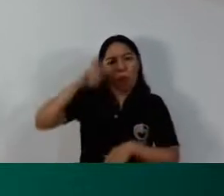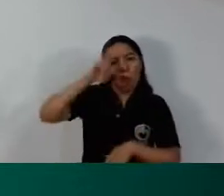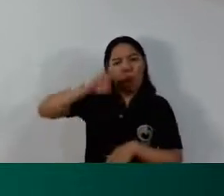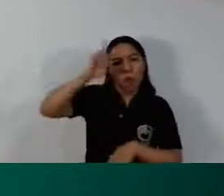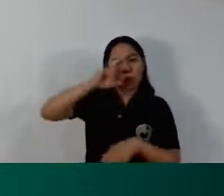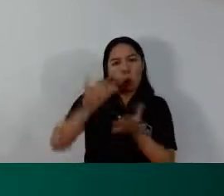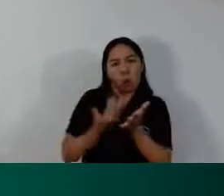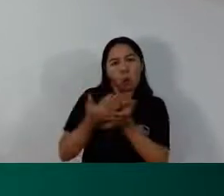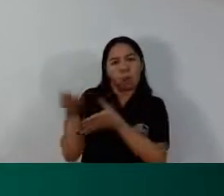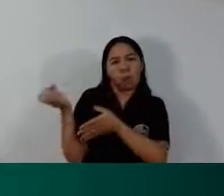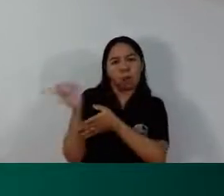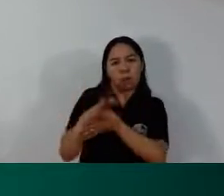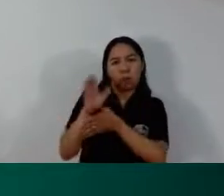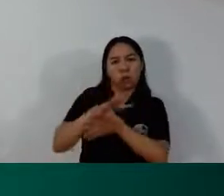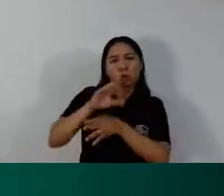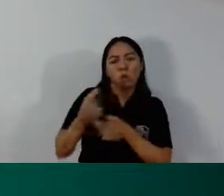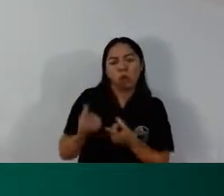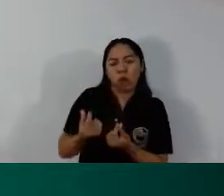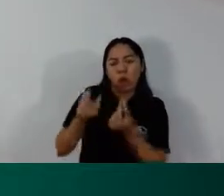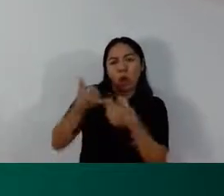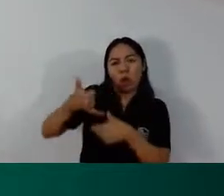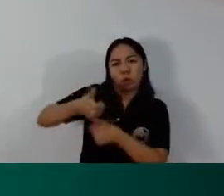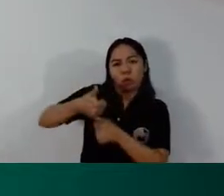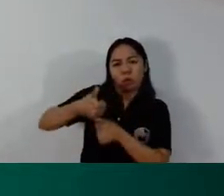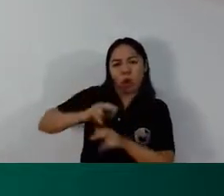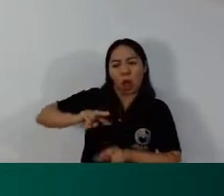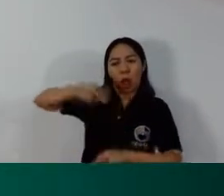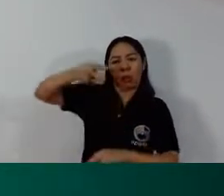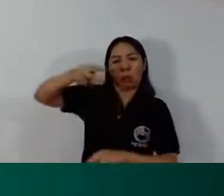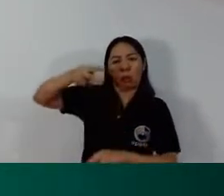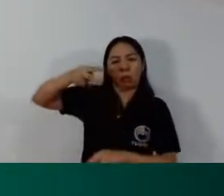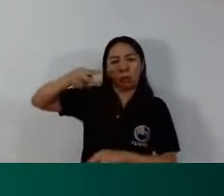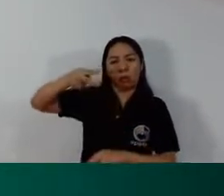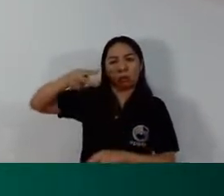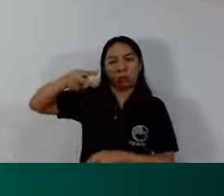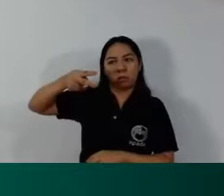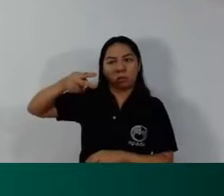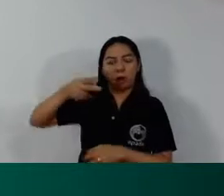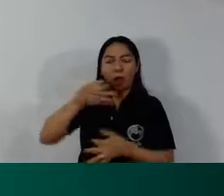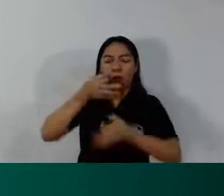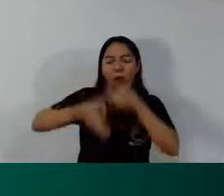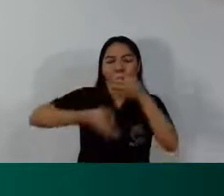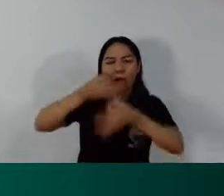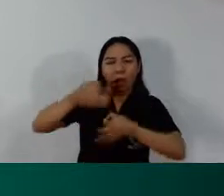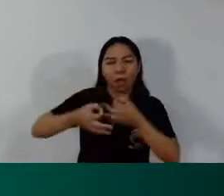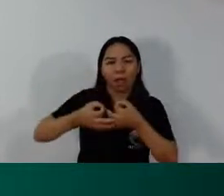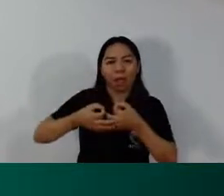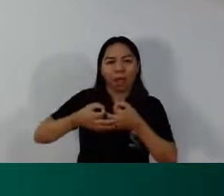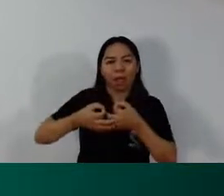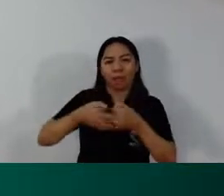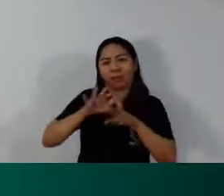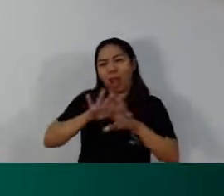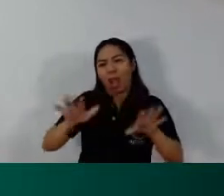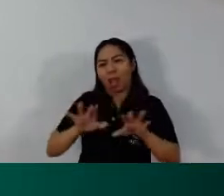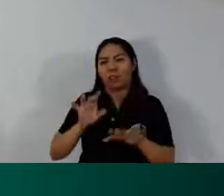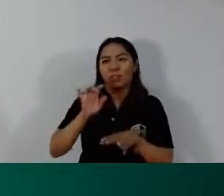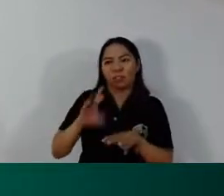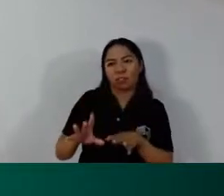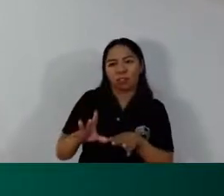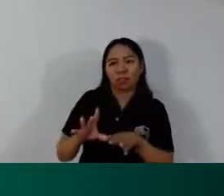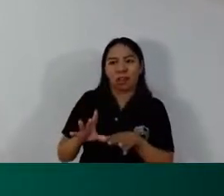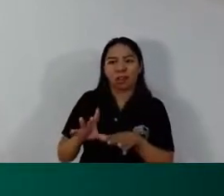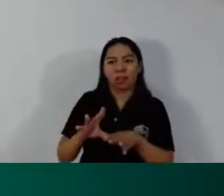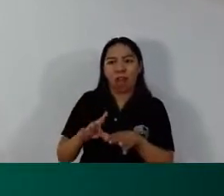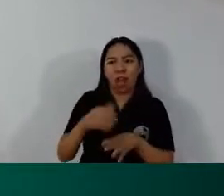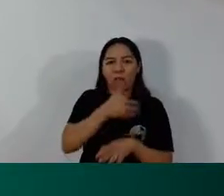postar do Fortaleza hoje na área relacionada ao preço do combustível aumentou aí apareceu alguns momentos não ah não sei o quê mas era só